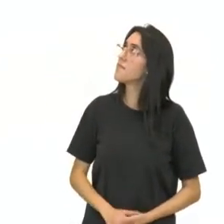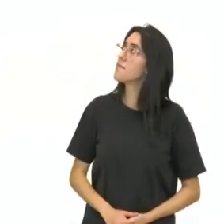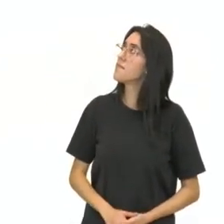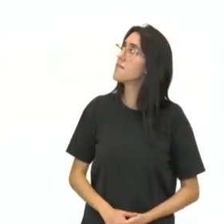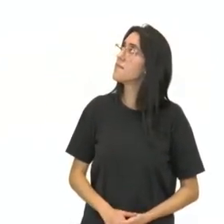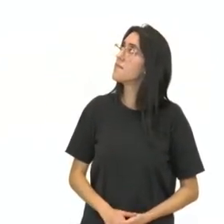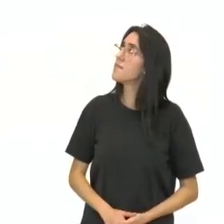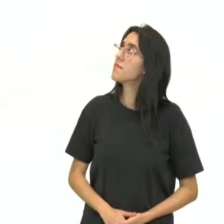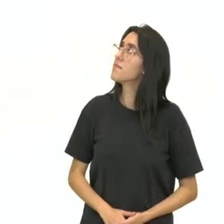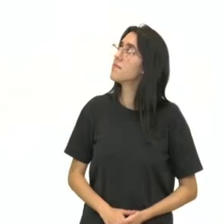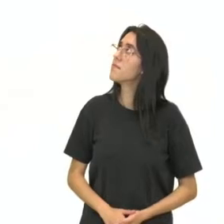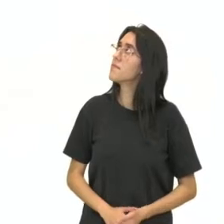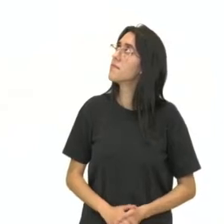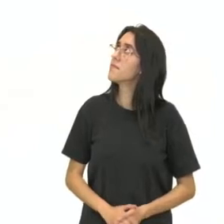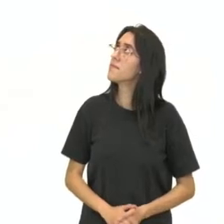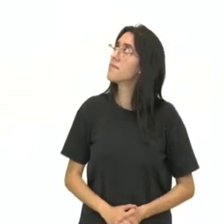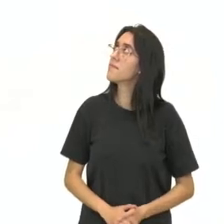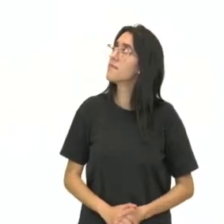vuelto muy